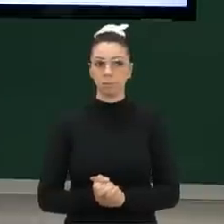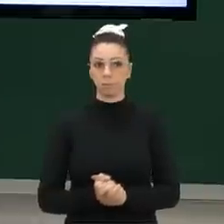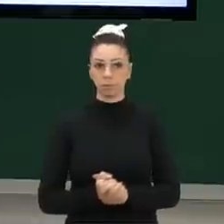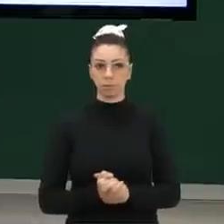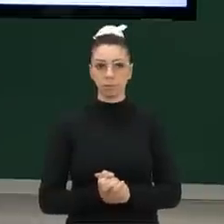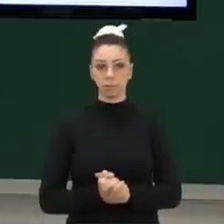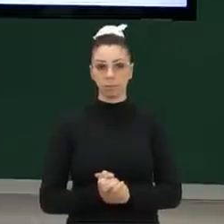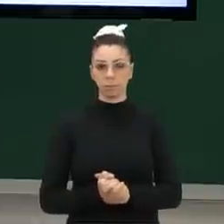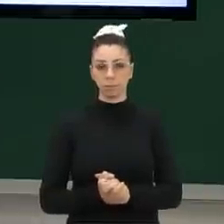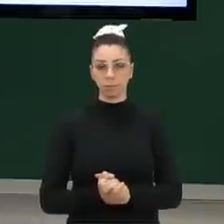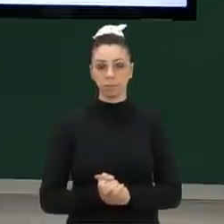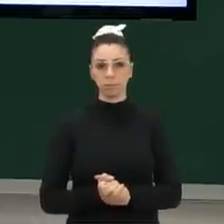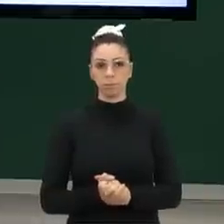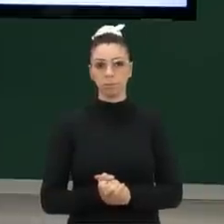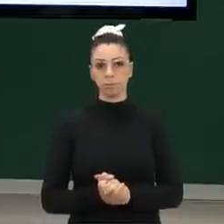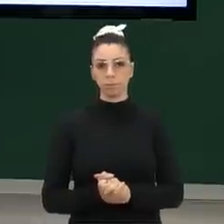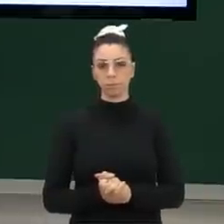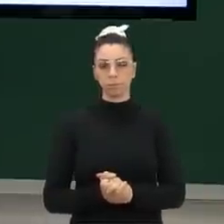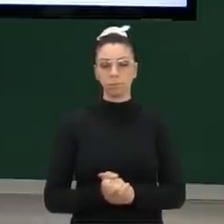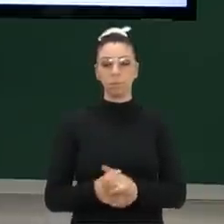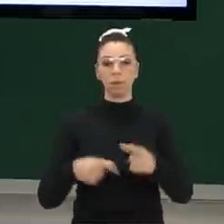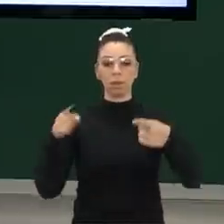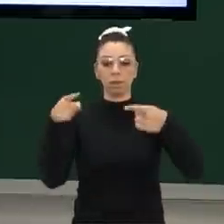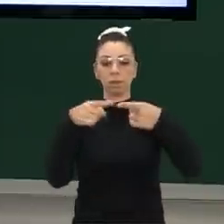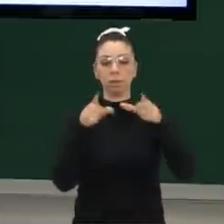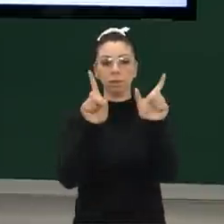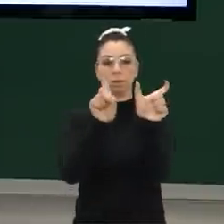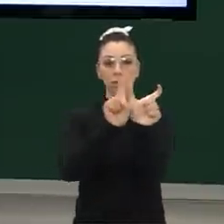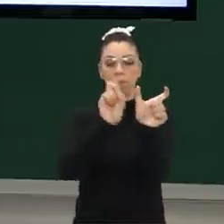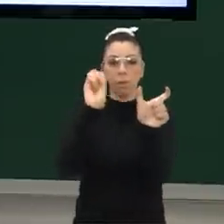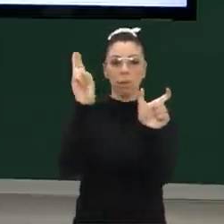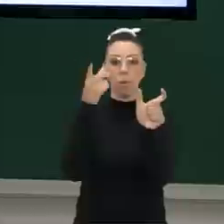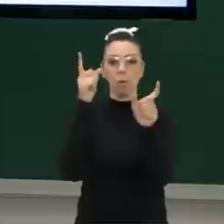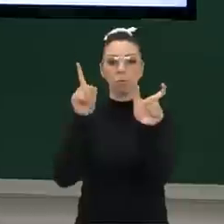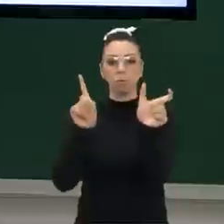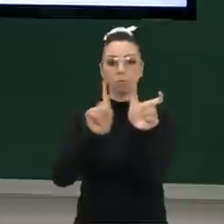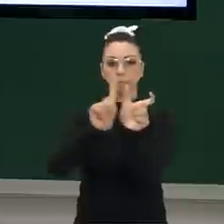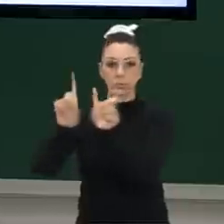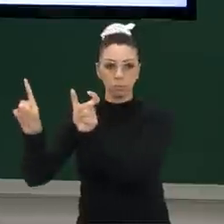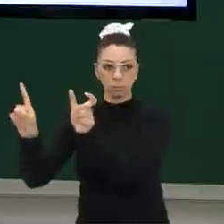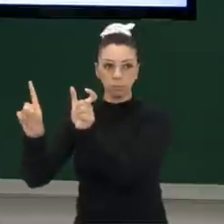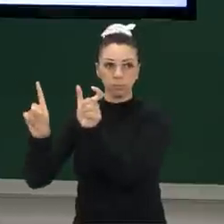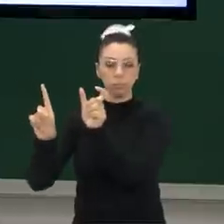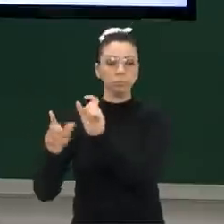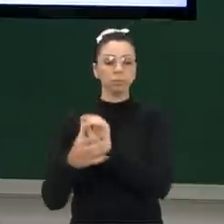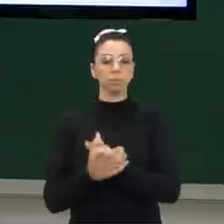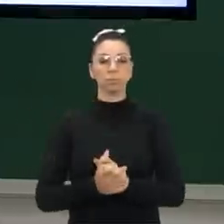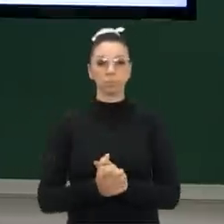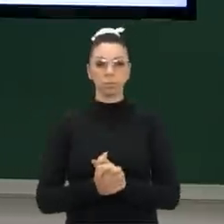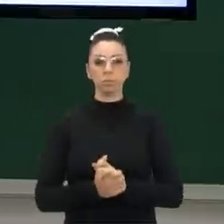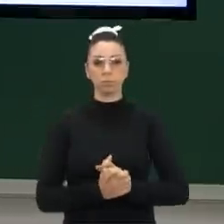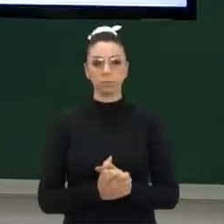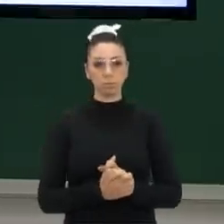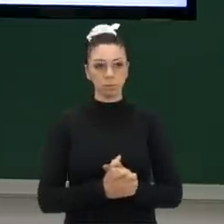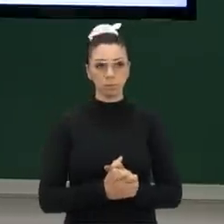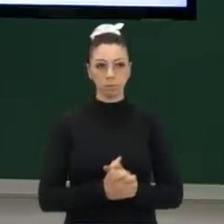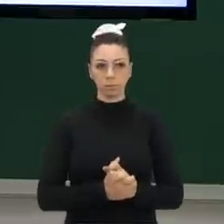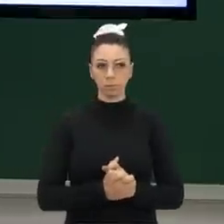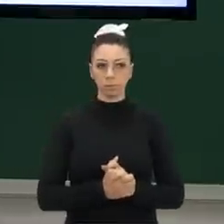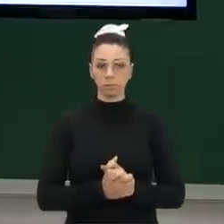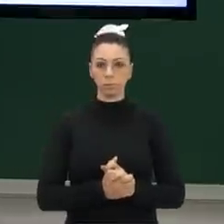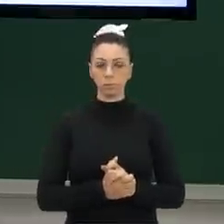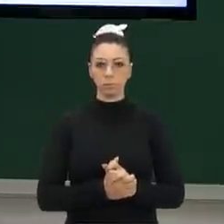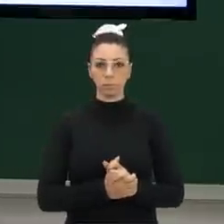there is or there are. Cushions, sofa. A lamp on the